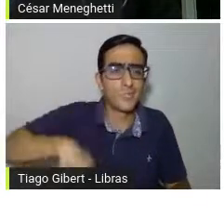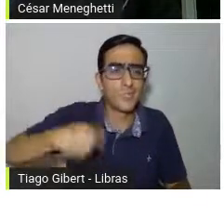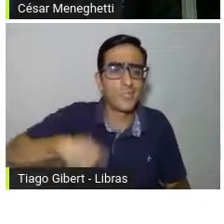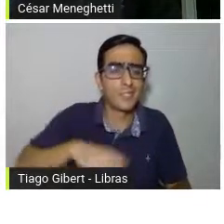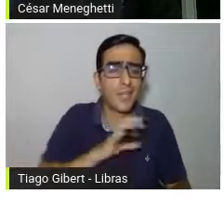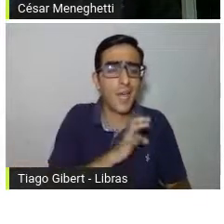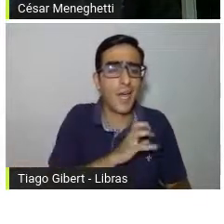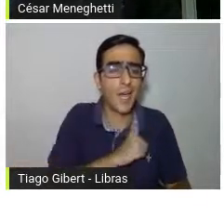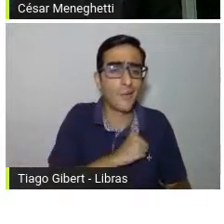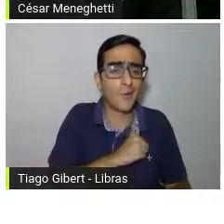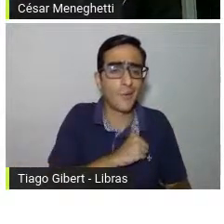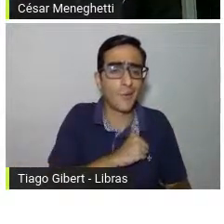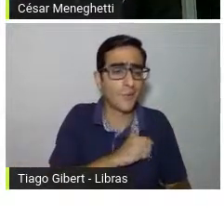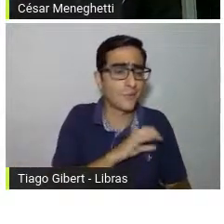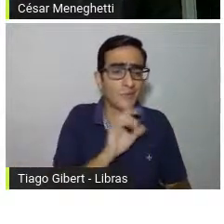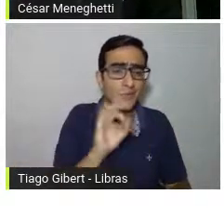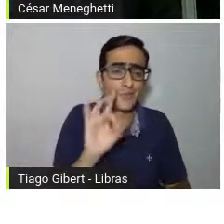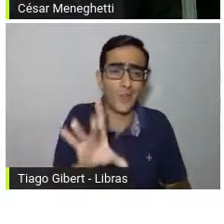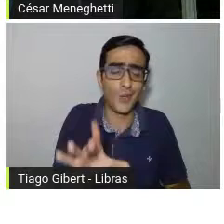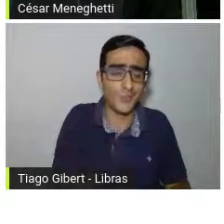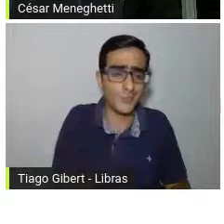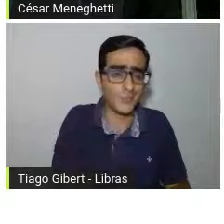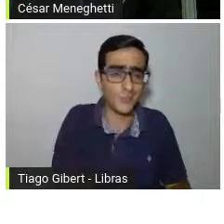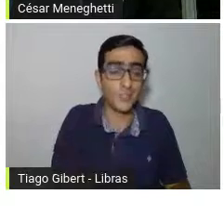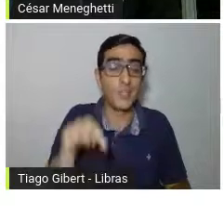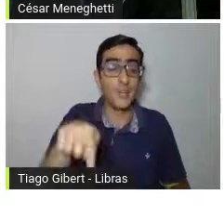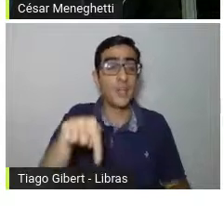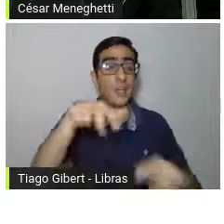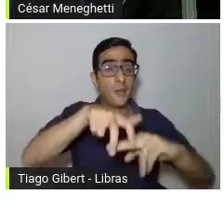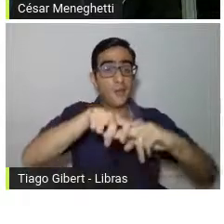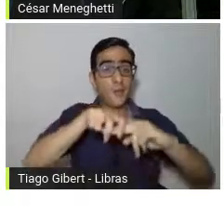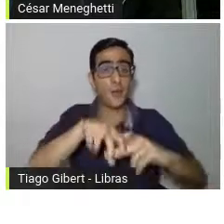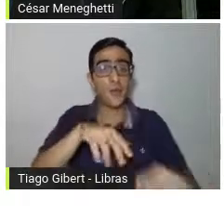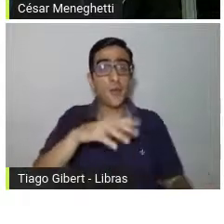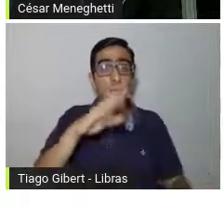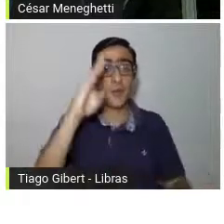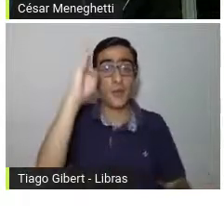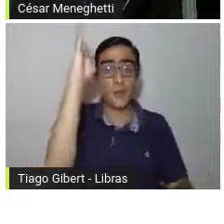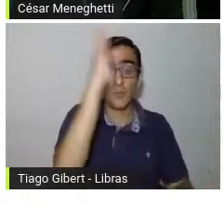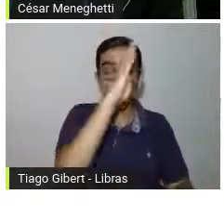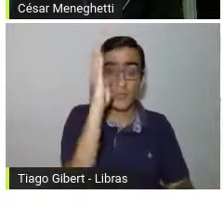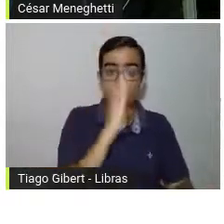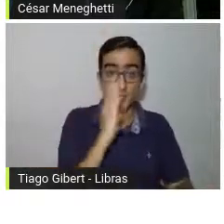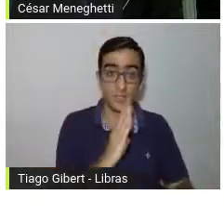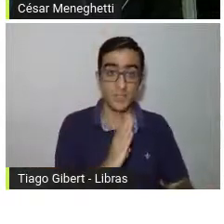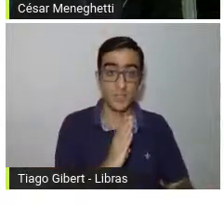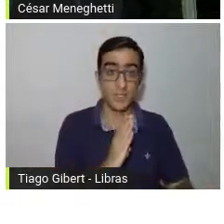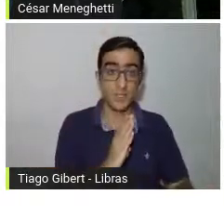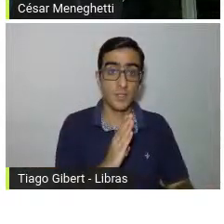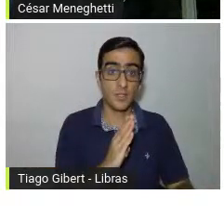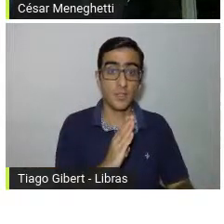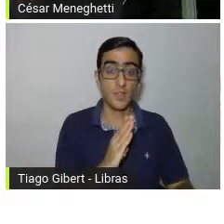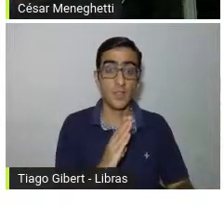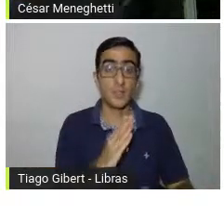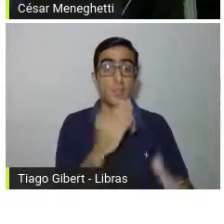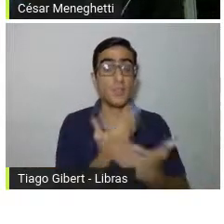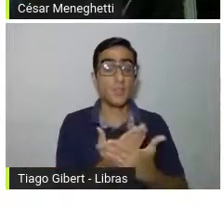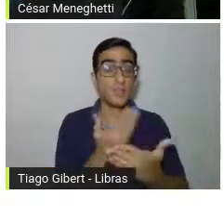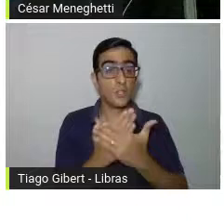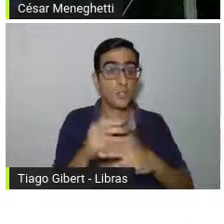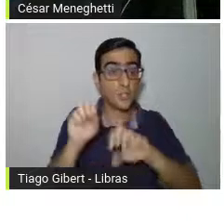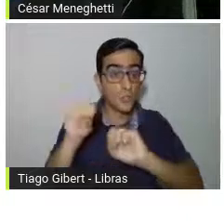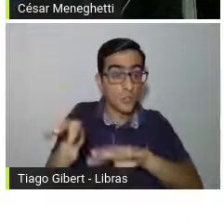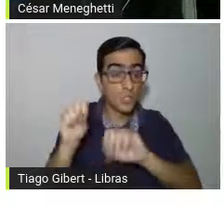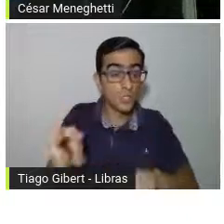amor, é muito mais forte. Talvez por isso que no Brasil hoje a educação, cultura e tudo que tem a ver